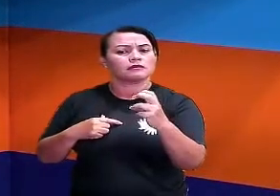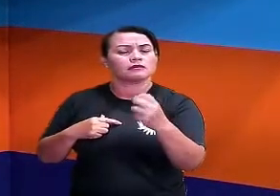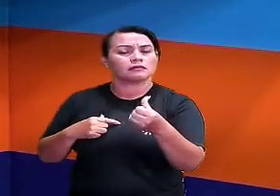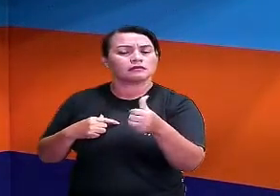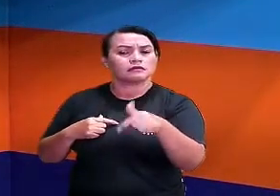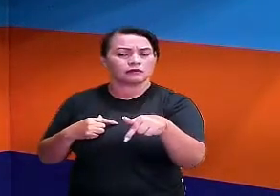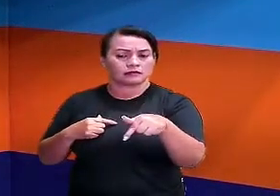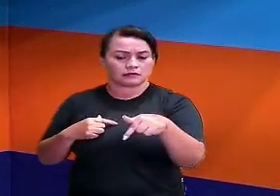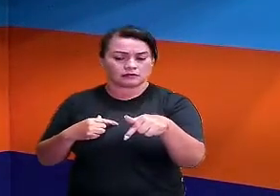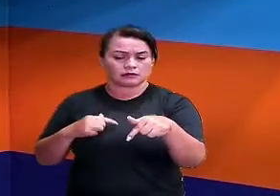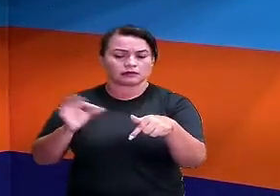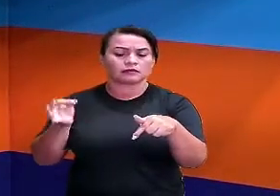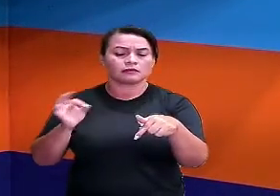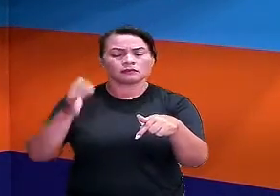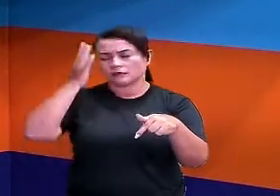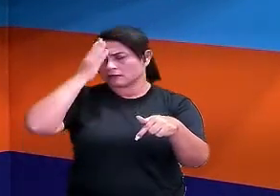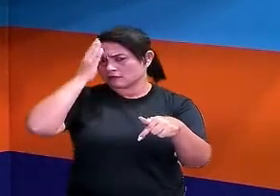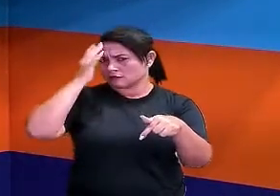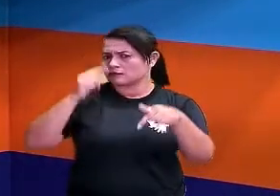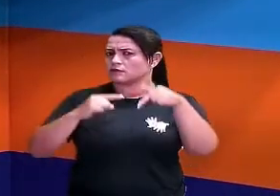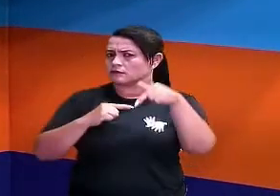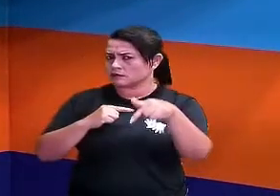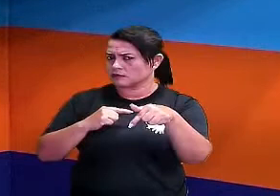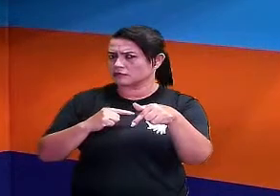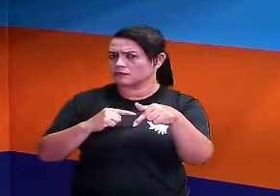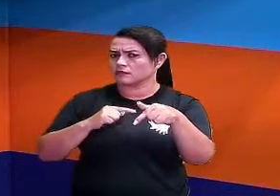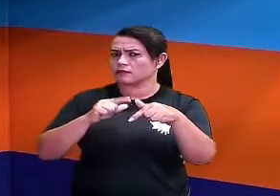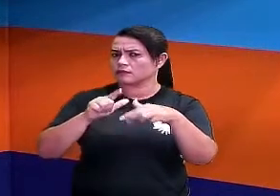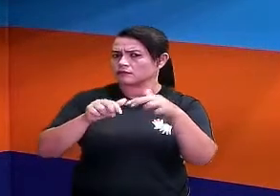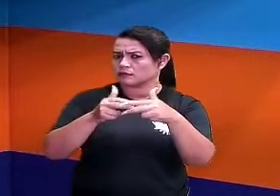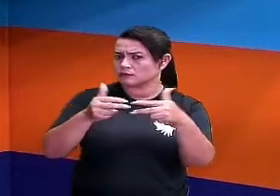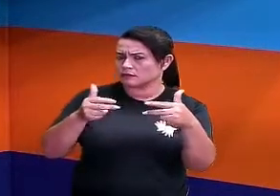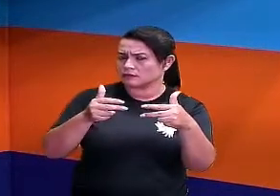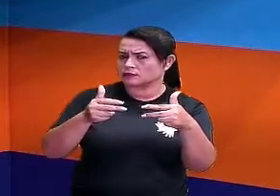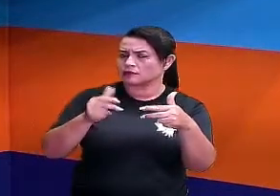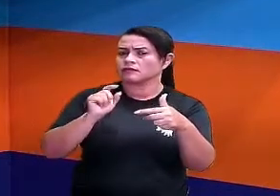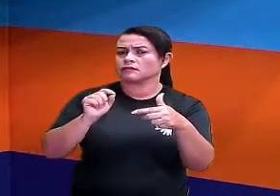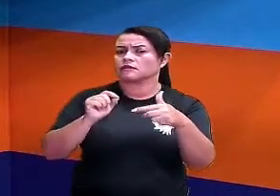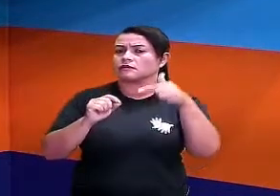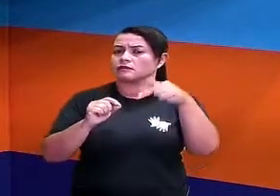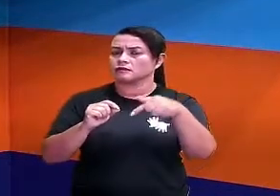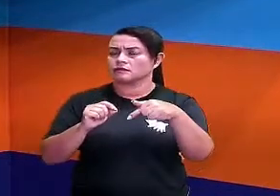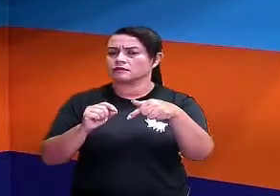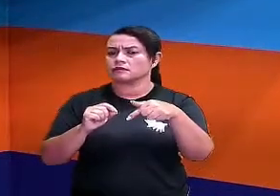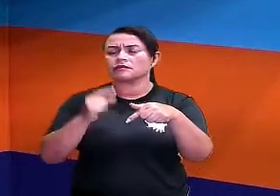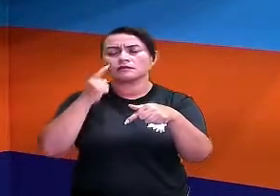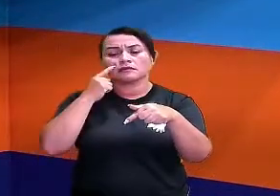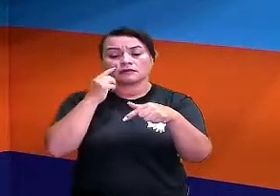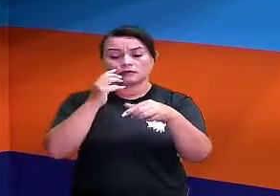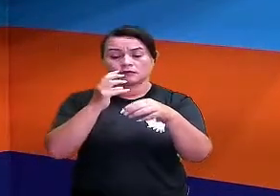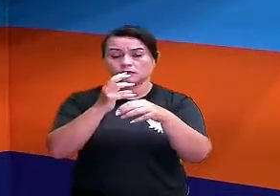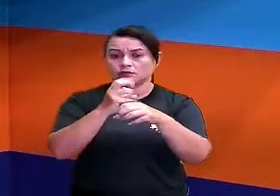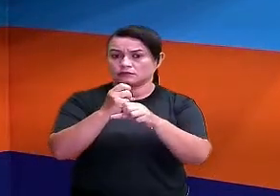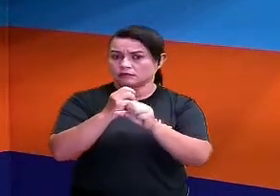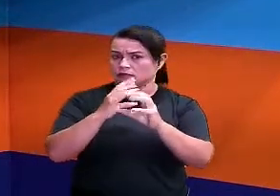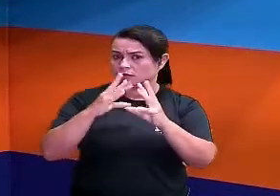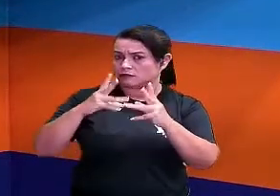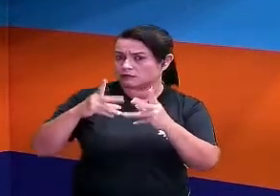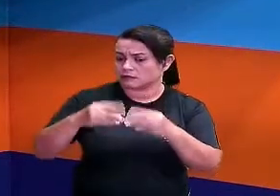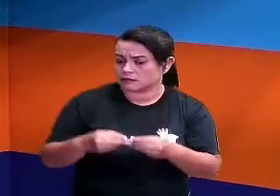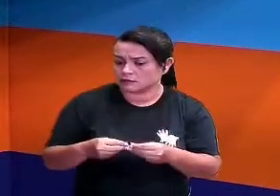6, 7. Sabemos que há 7 elementos. Então, a gente vai ter o quê? Que somar todos os